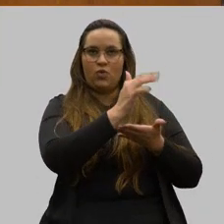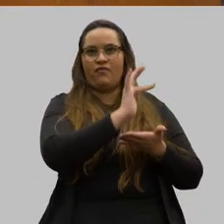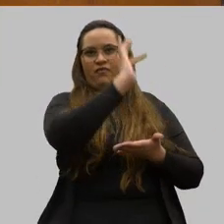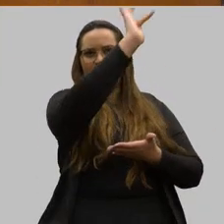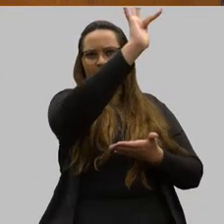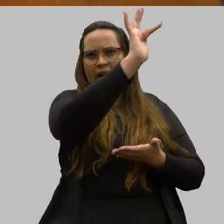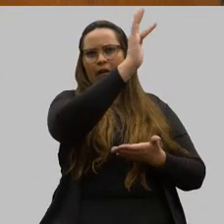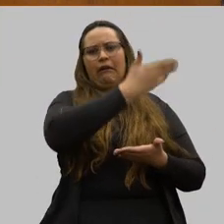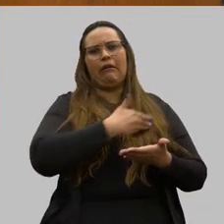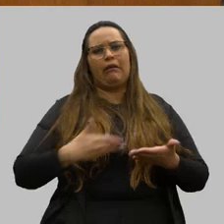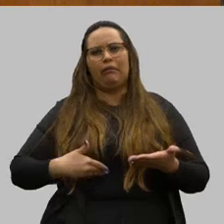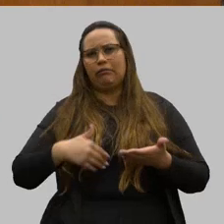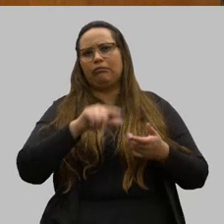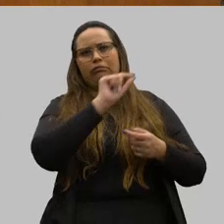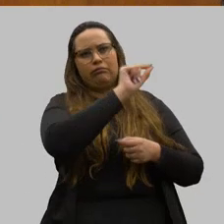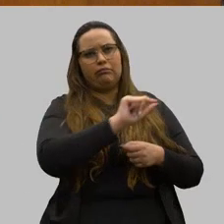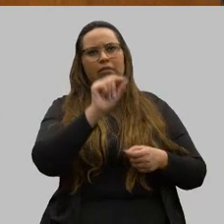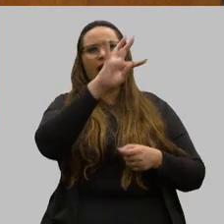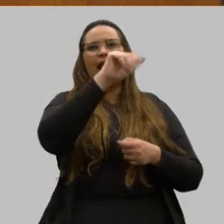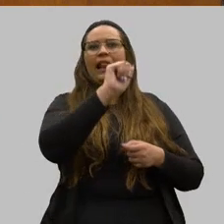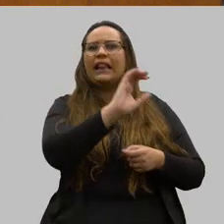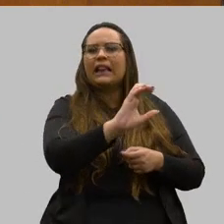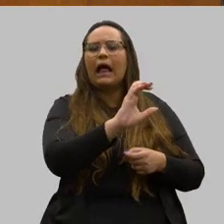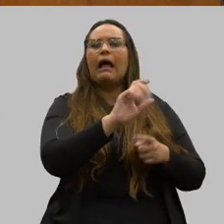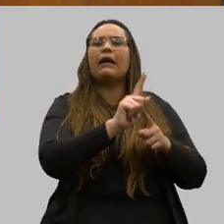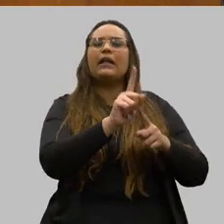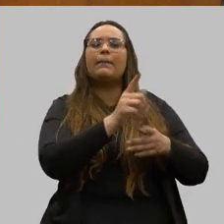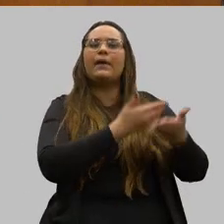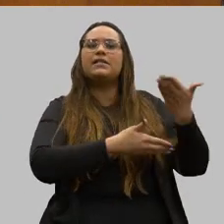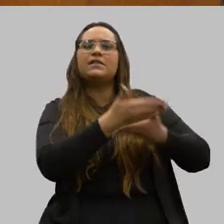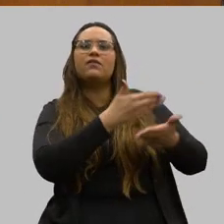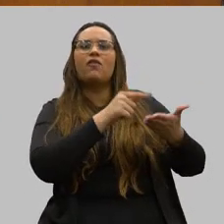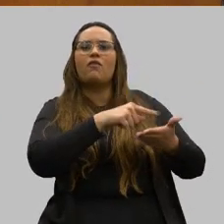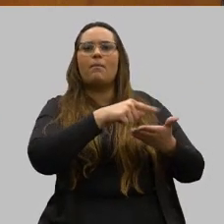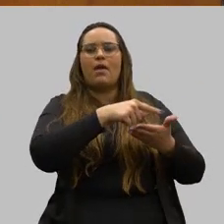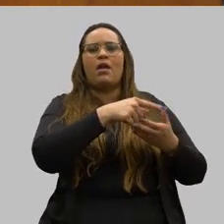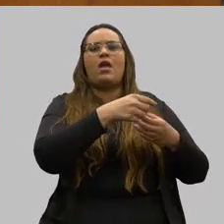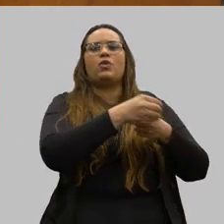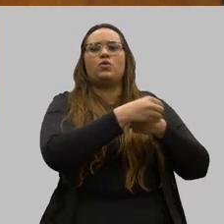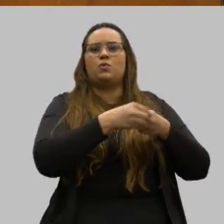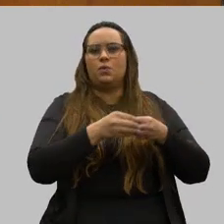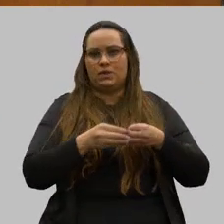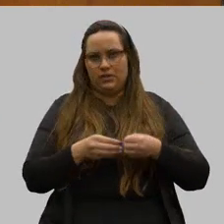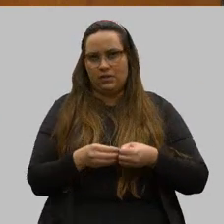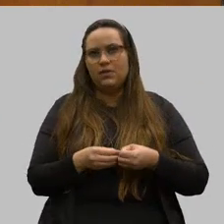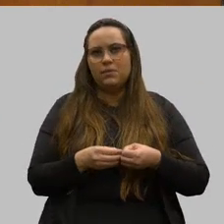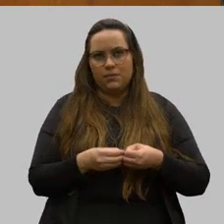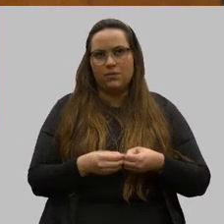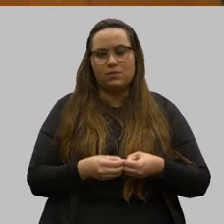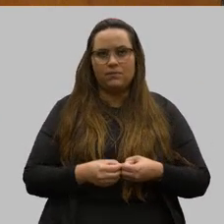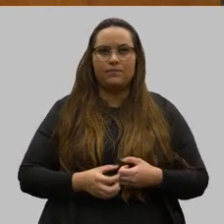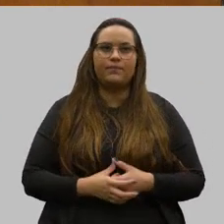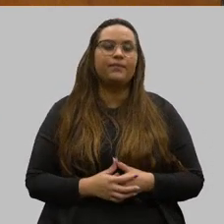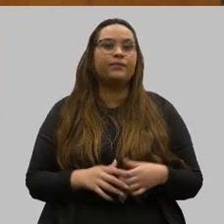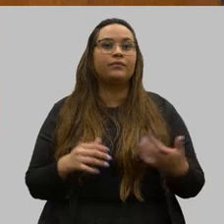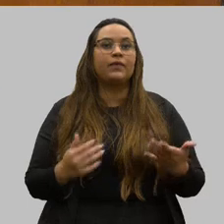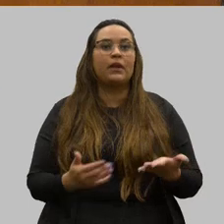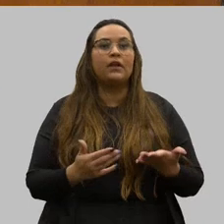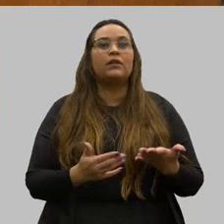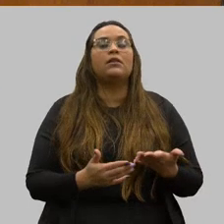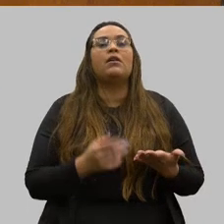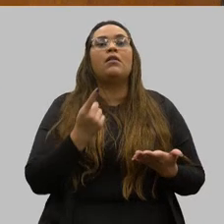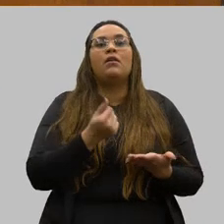TDC Taques Conventos com municípios Ok pode continuar e todos isso a a a captação